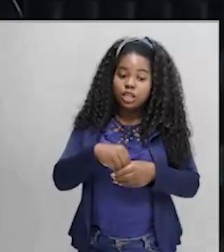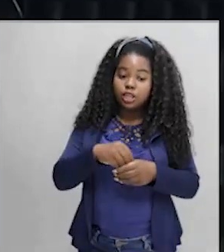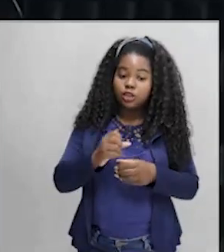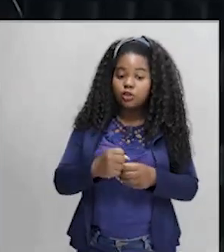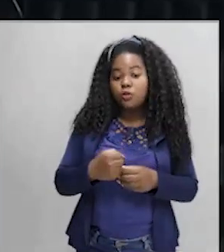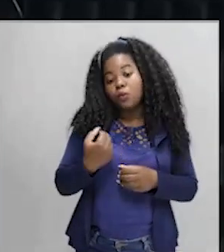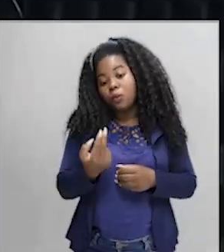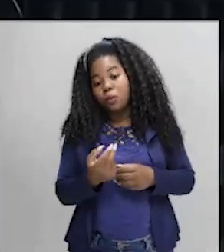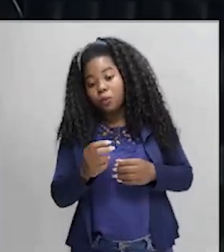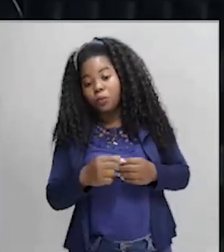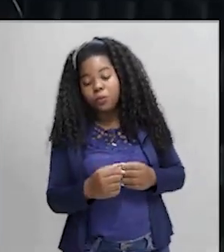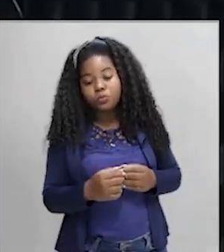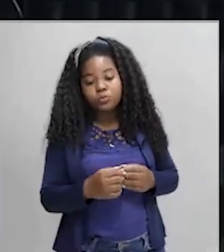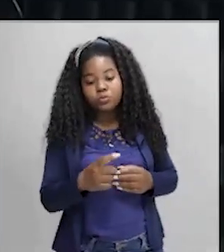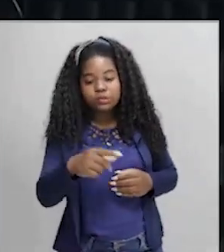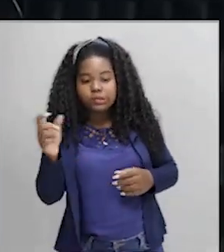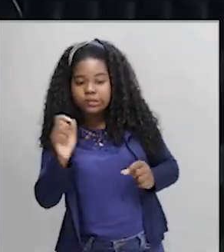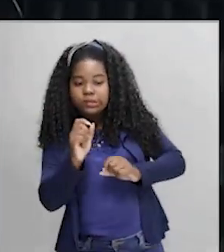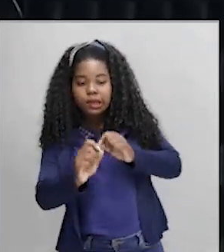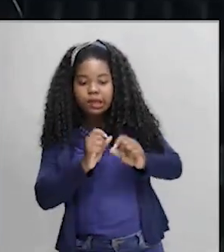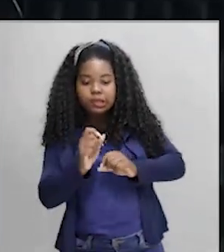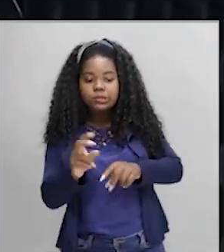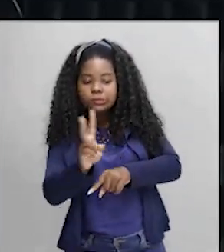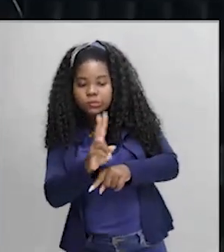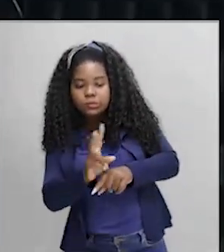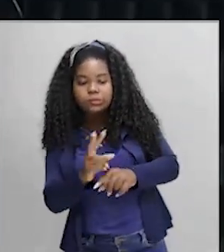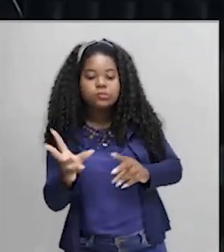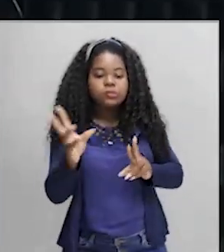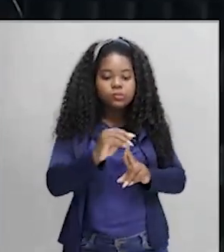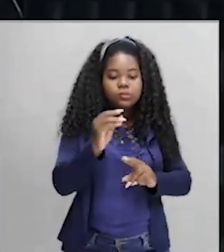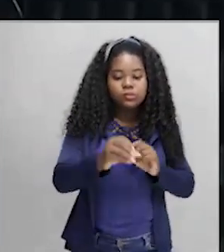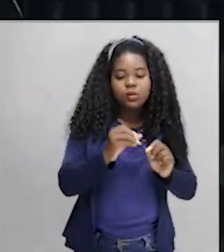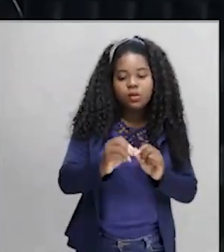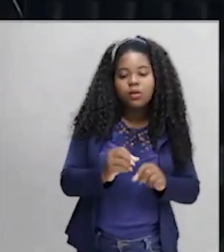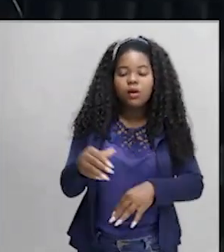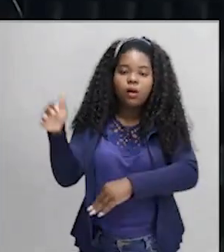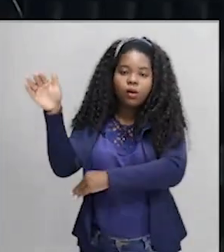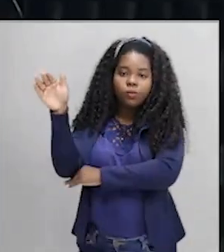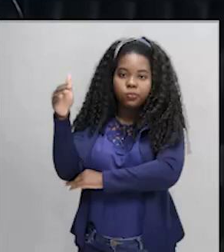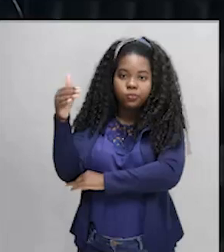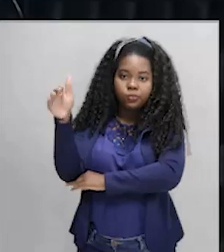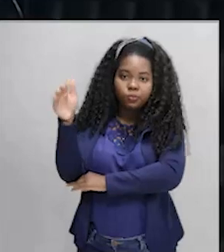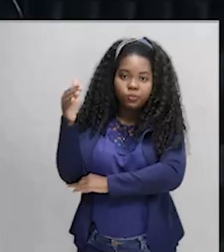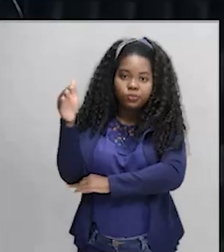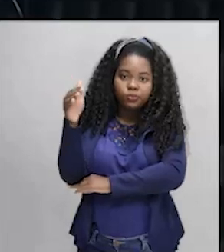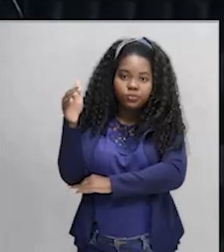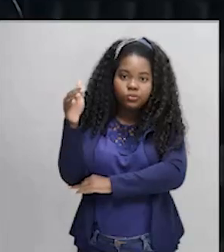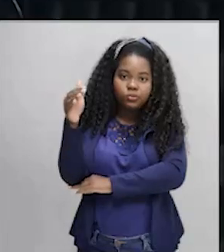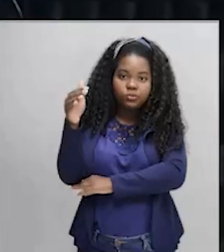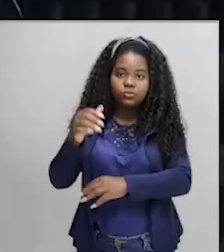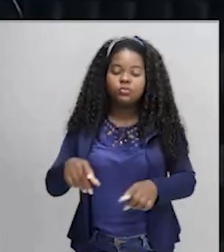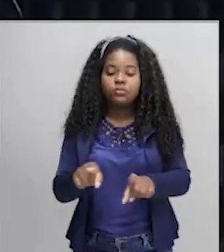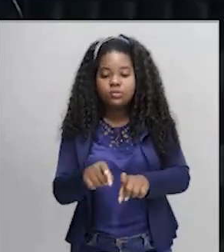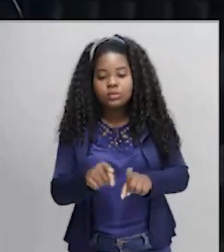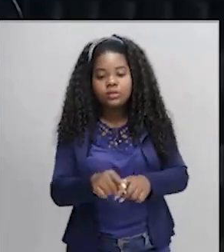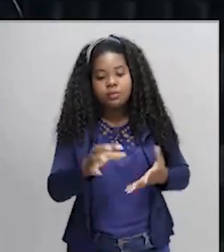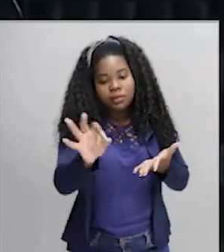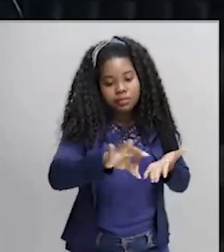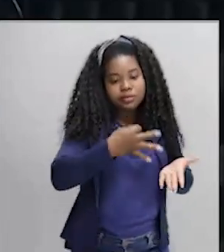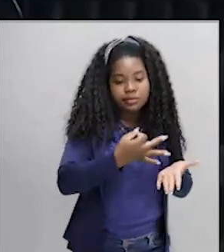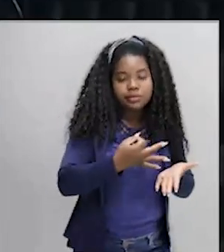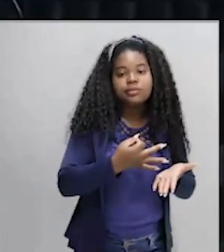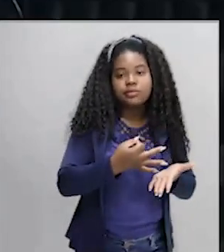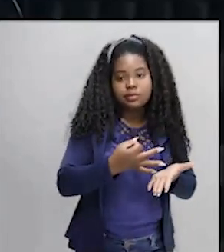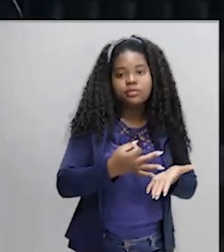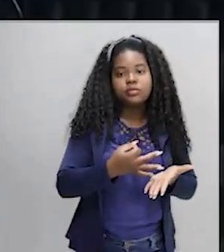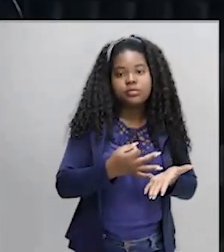ou entrar ou sair, fazendo referência, por exemplo, a um hotel, você se inscrever em alguma coisa e depois você sair. Então,